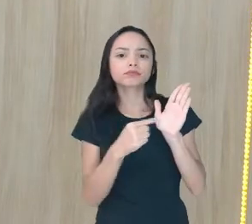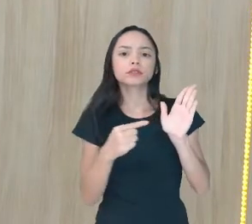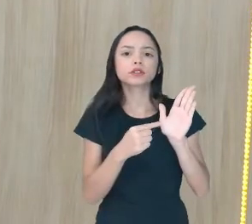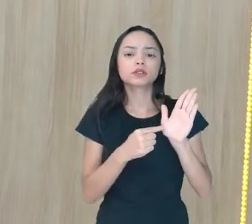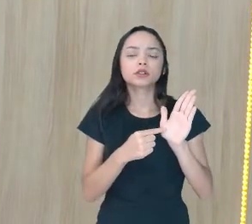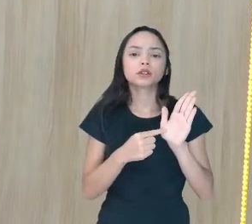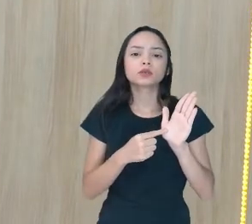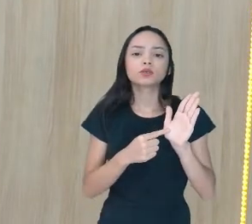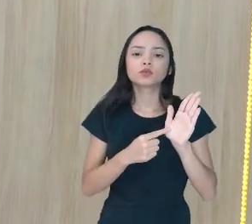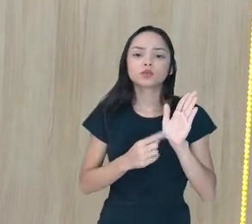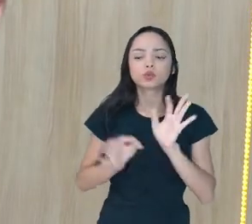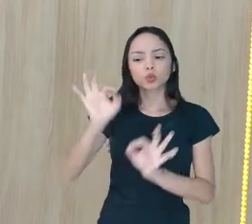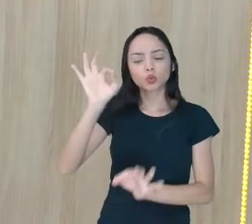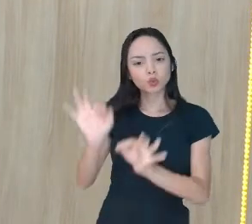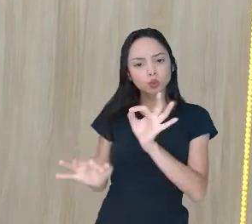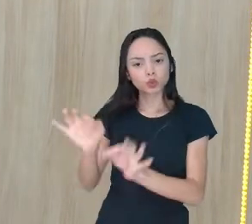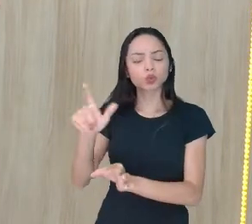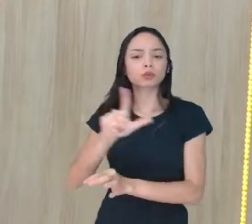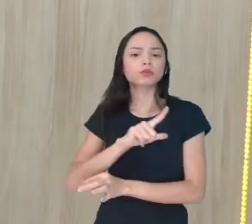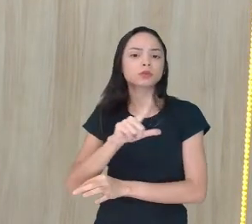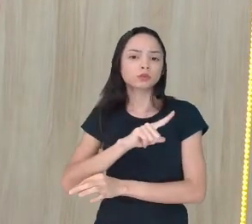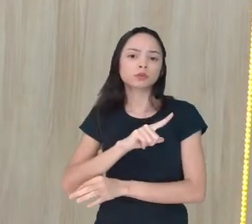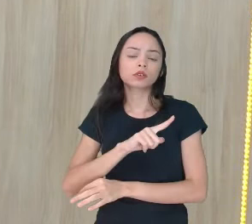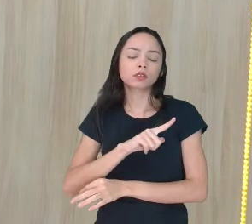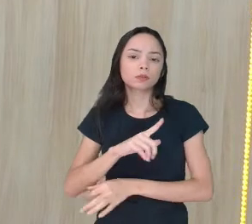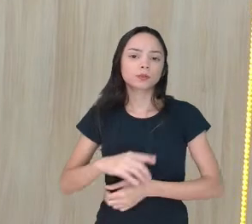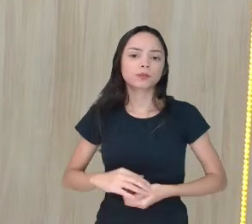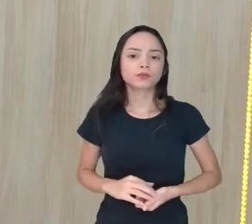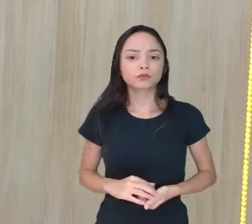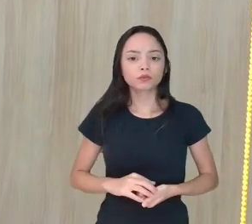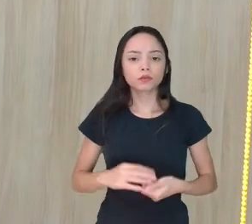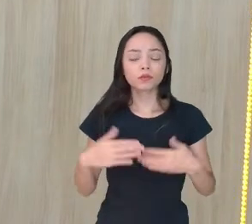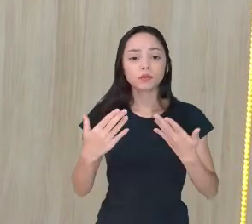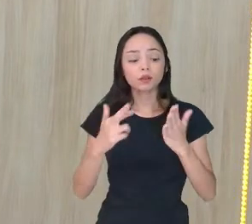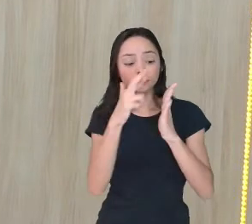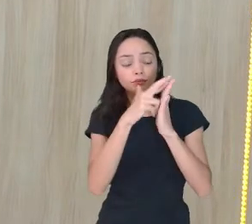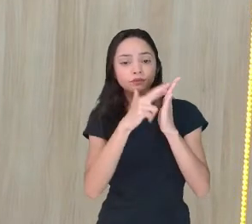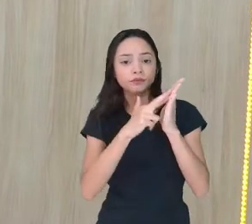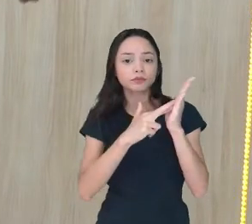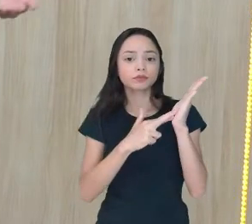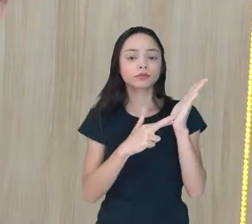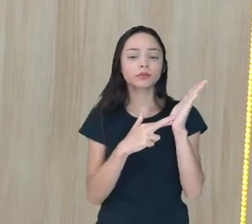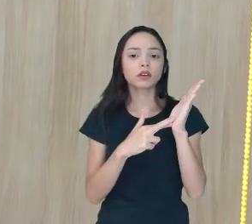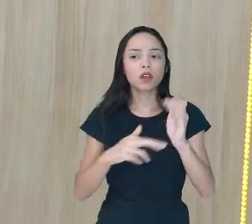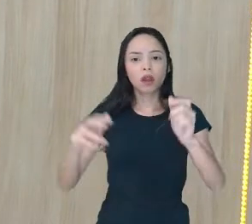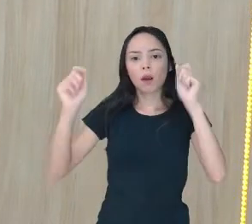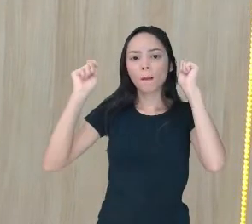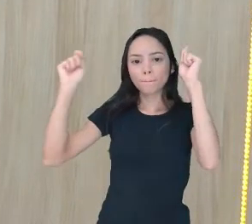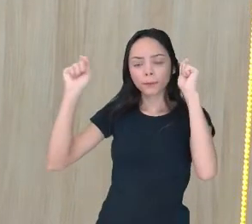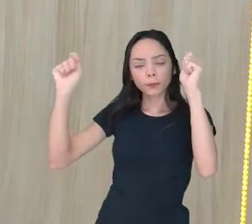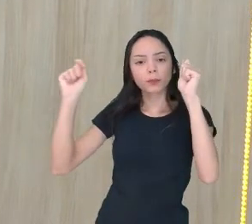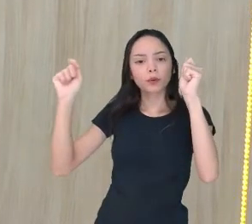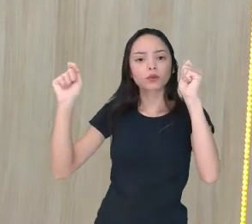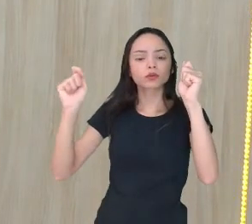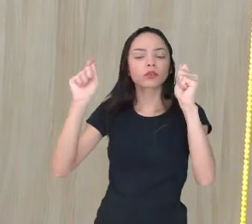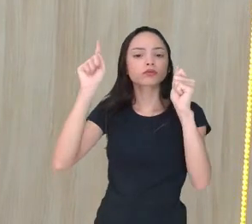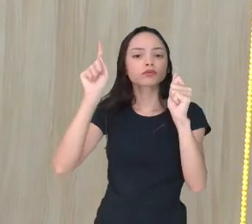julgam possuírem. Então, mais via de regra, os protestos, as